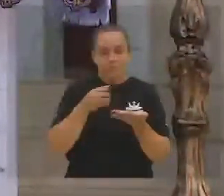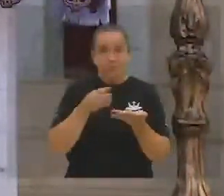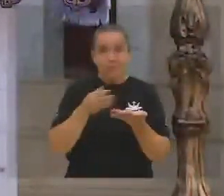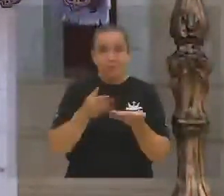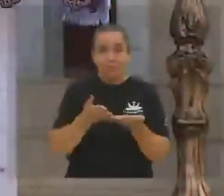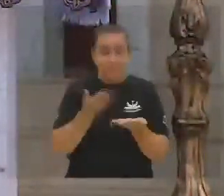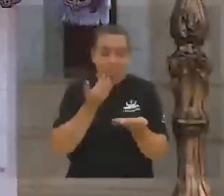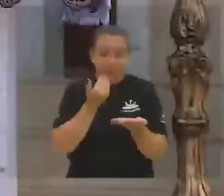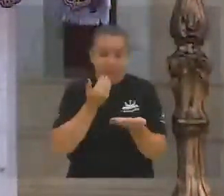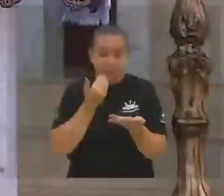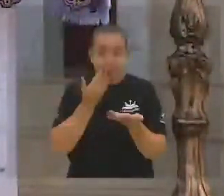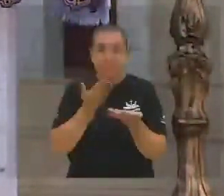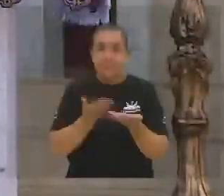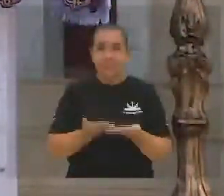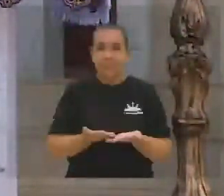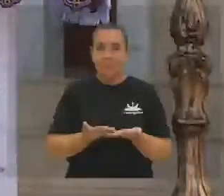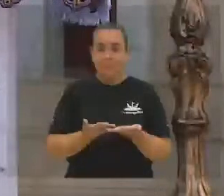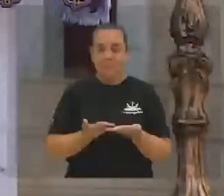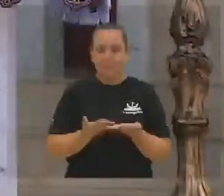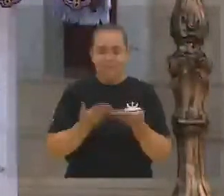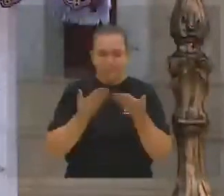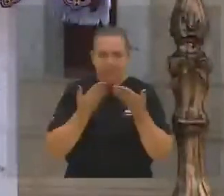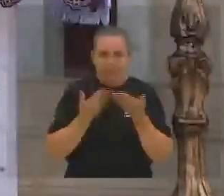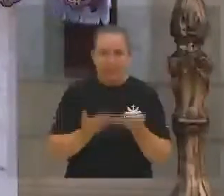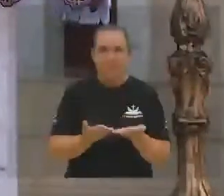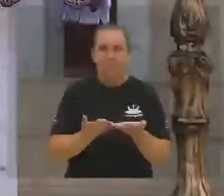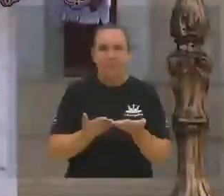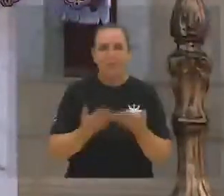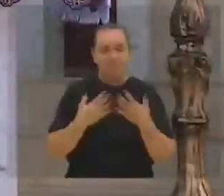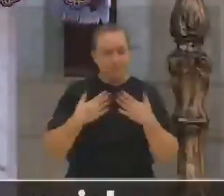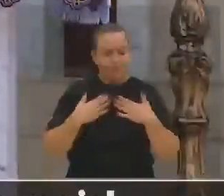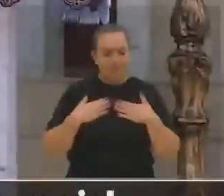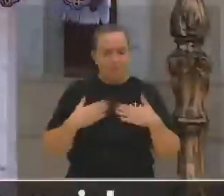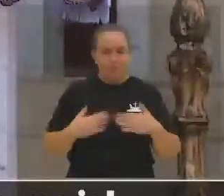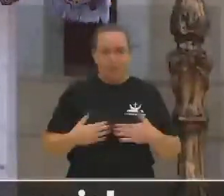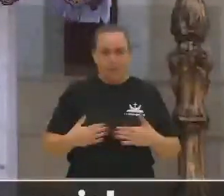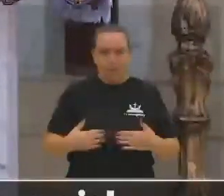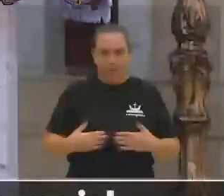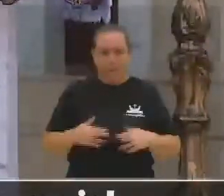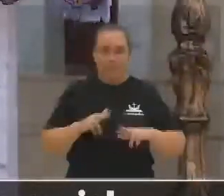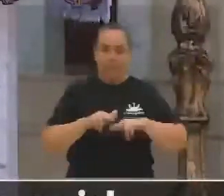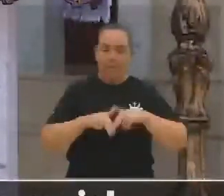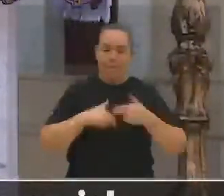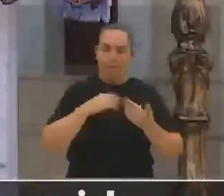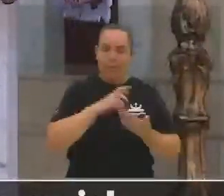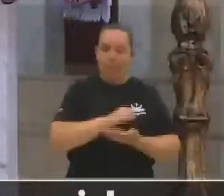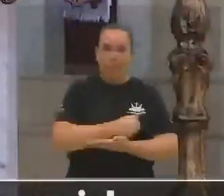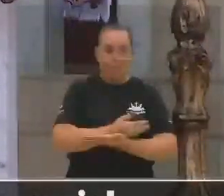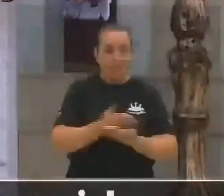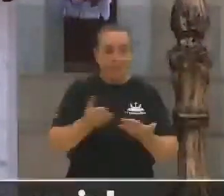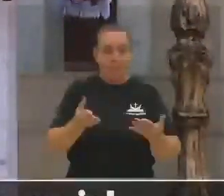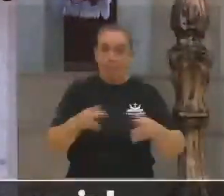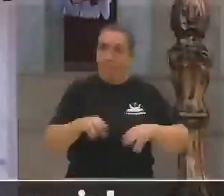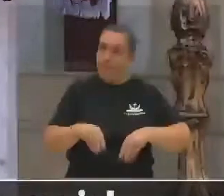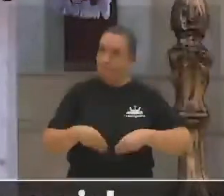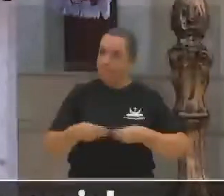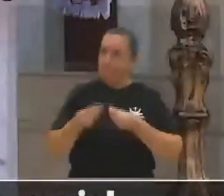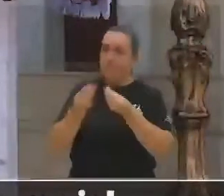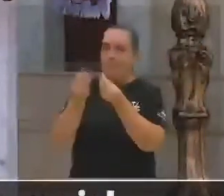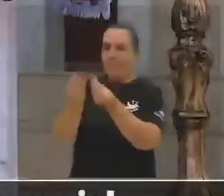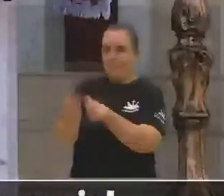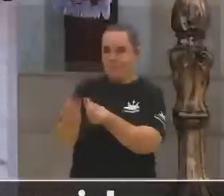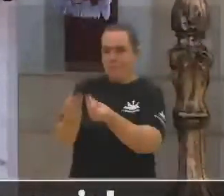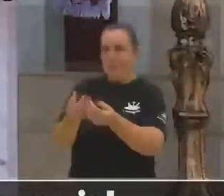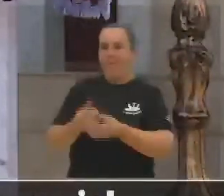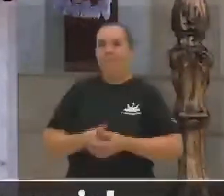tomai todos e comei, isto é o meu corpo, que será